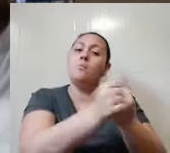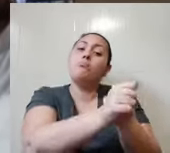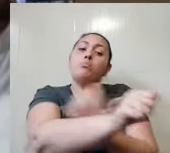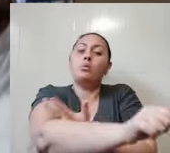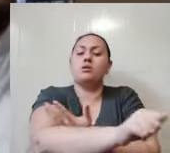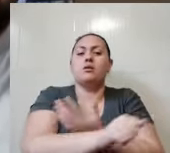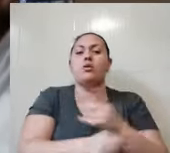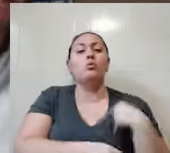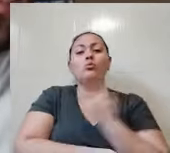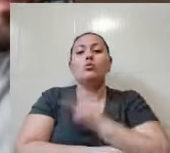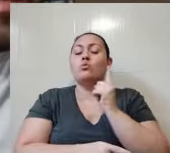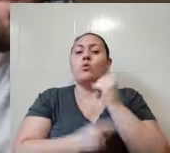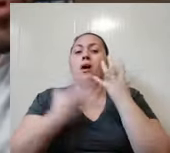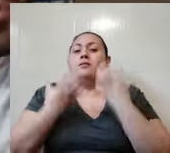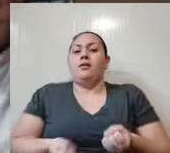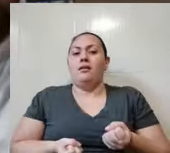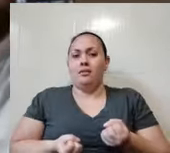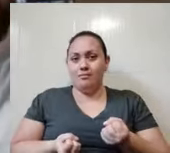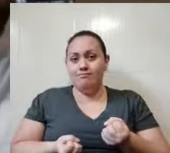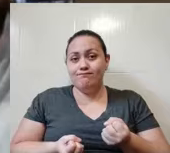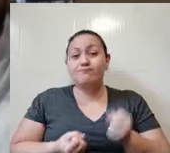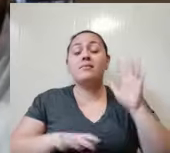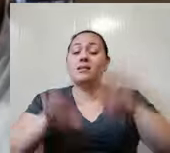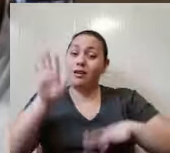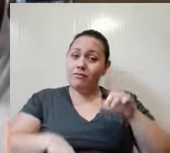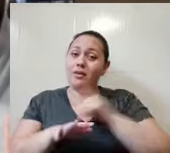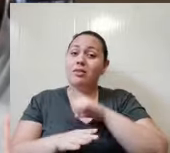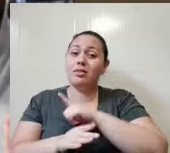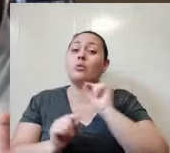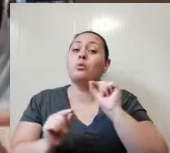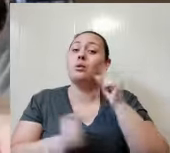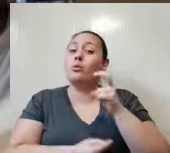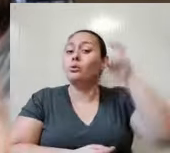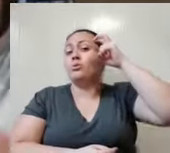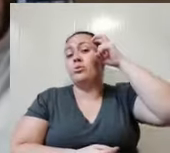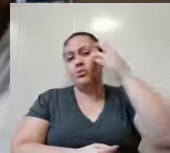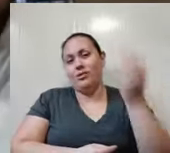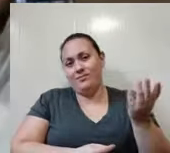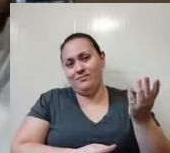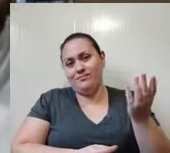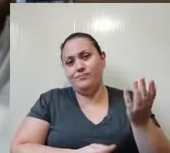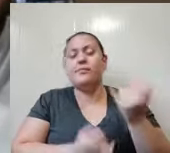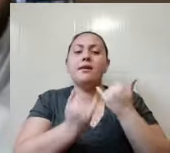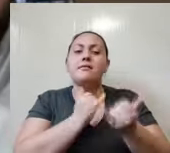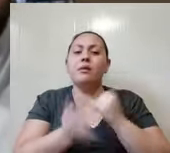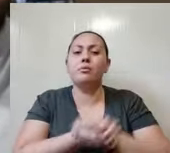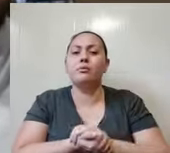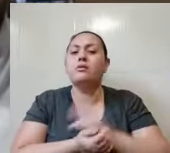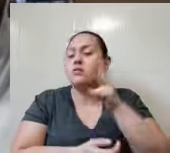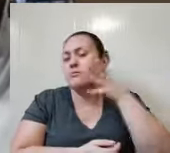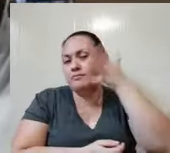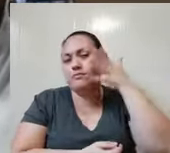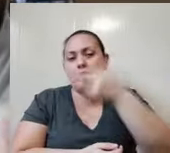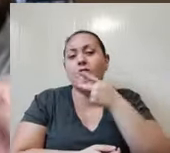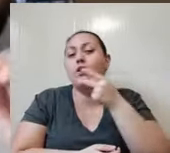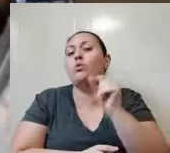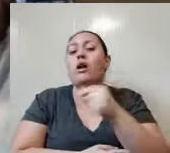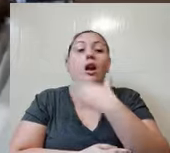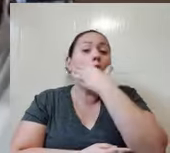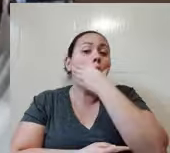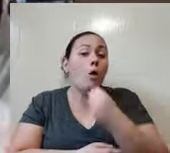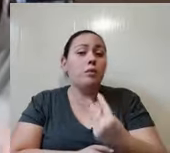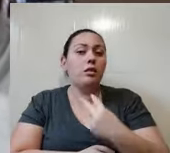também, é que tem algumas emoções que a gente não se permite ter. E isso tem a ver, às vezes, até com a cultura. Por exemplo, o bom e